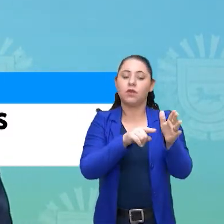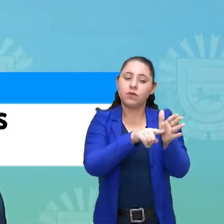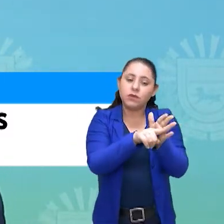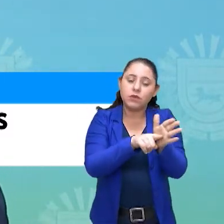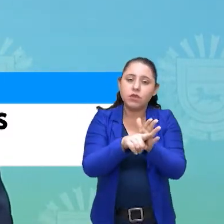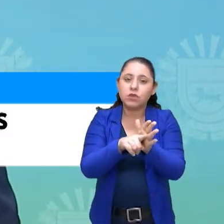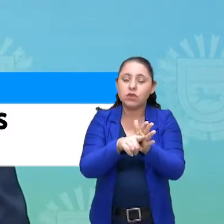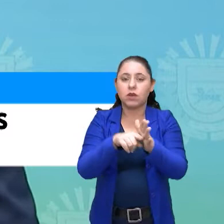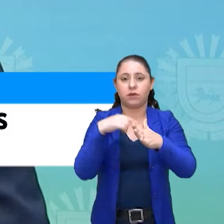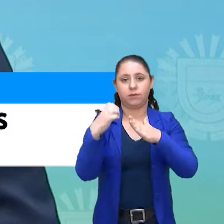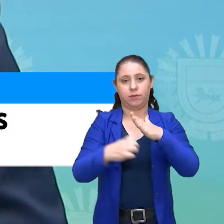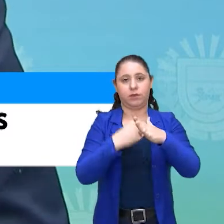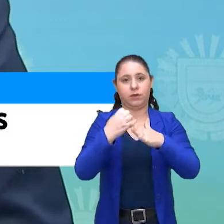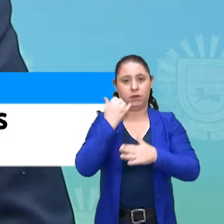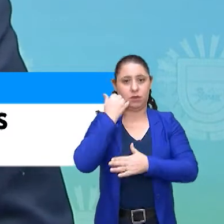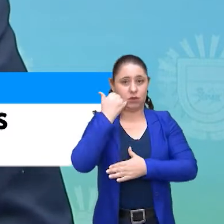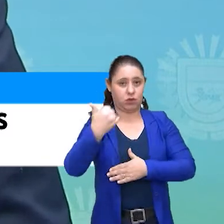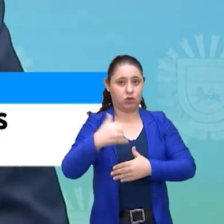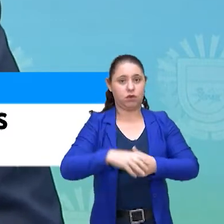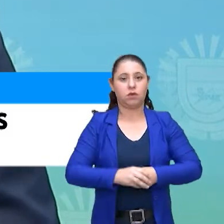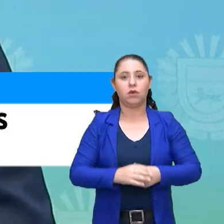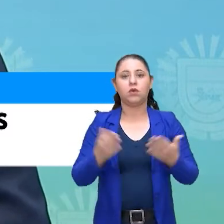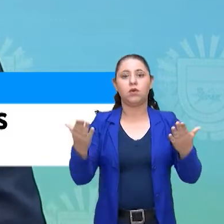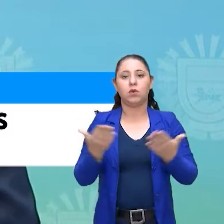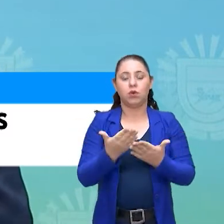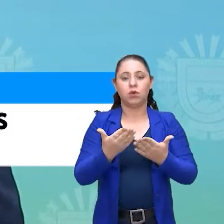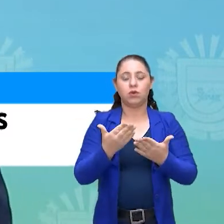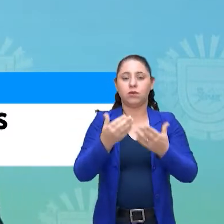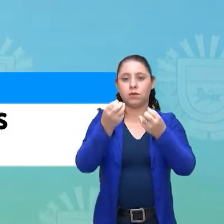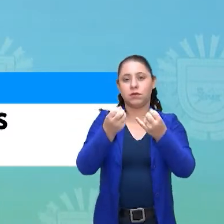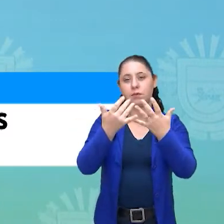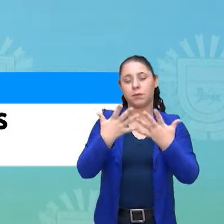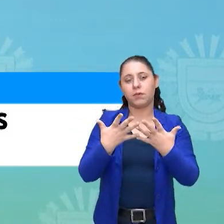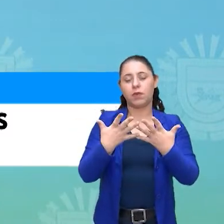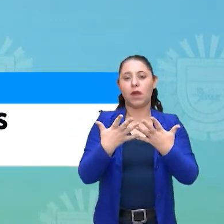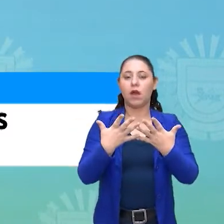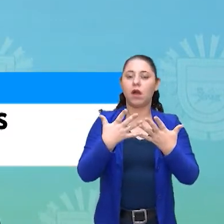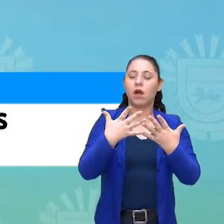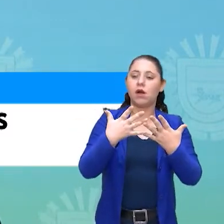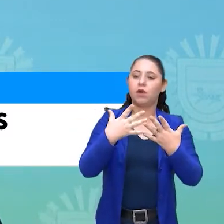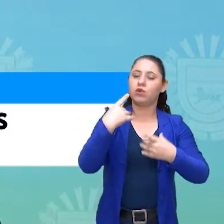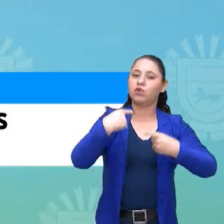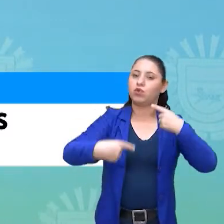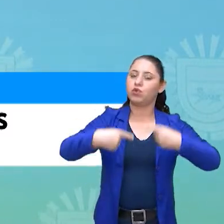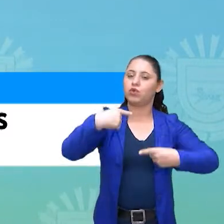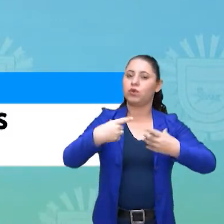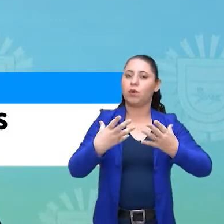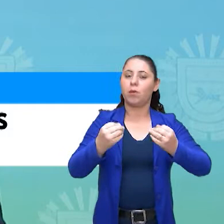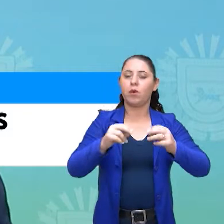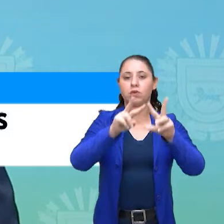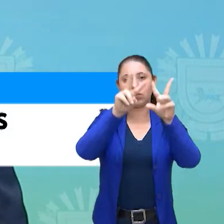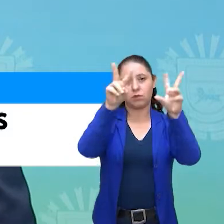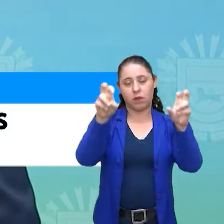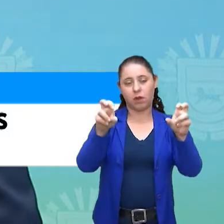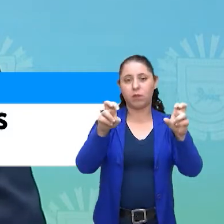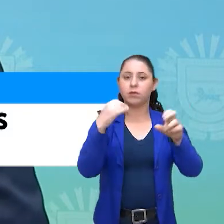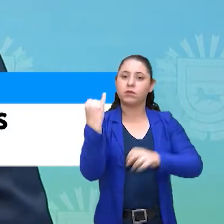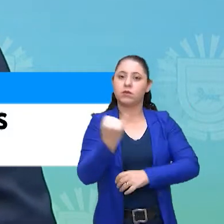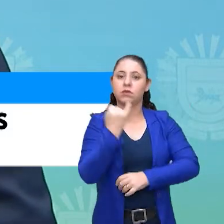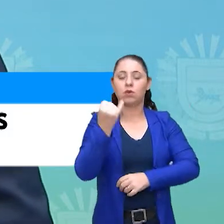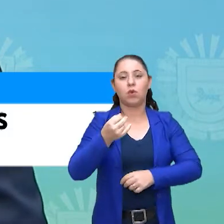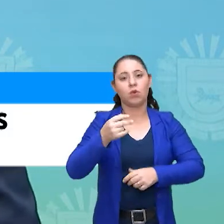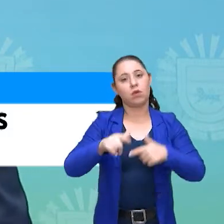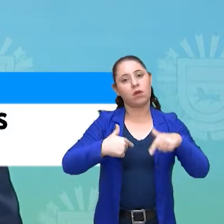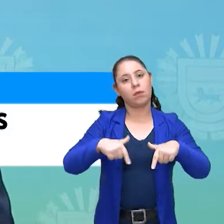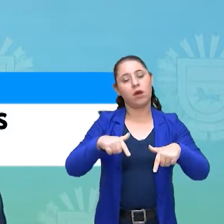que investiga a Energisa. No dia de hoje, serão deliberados importantes passos para que os trabalhos da